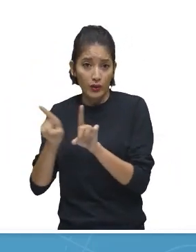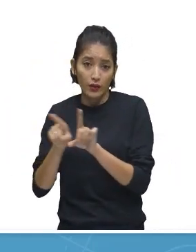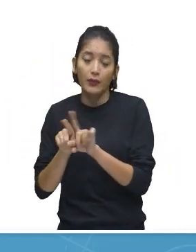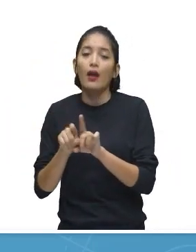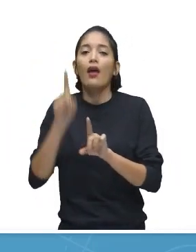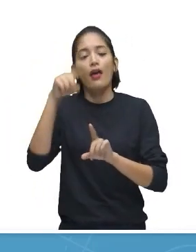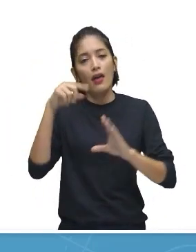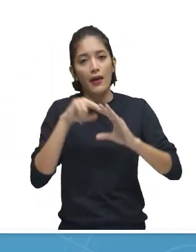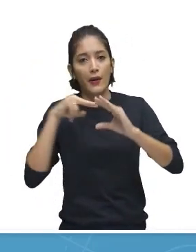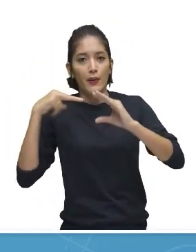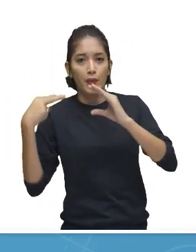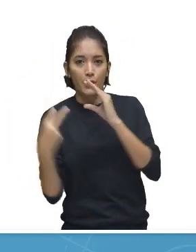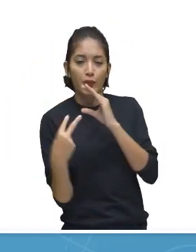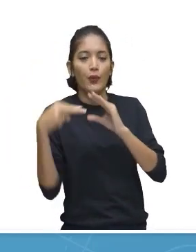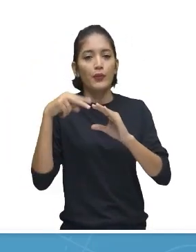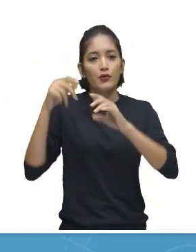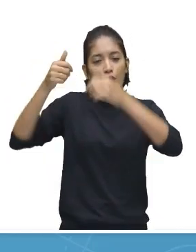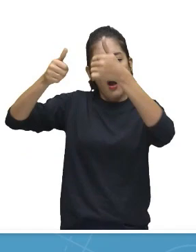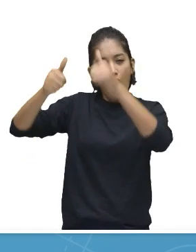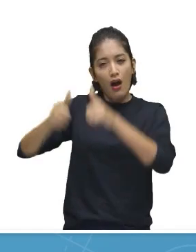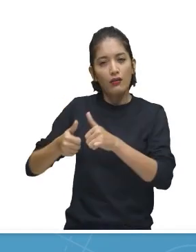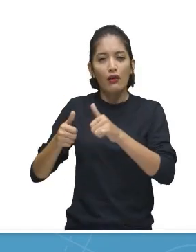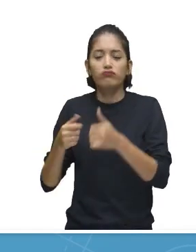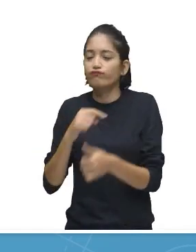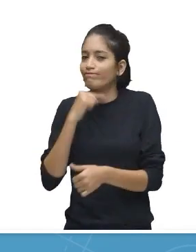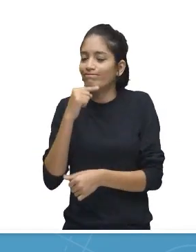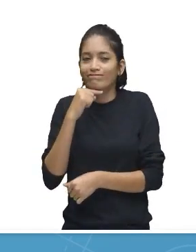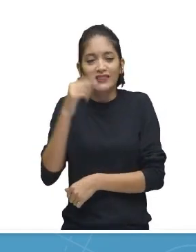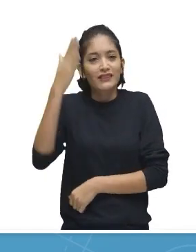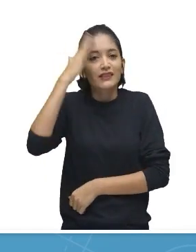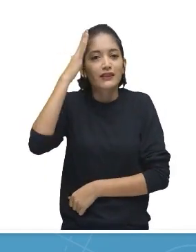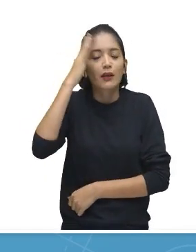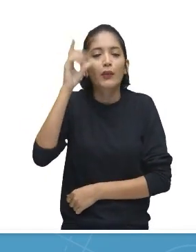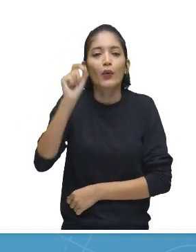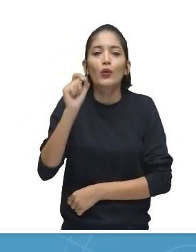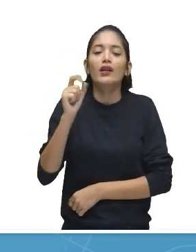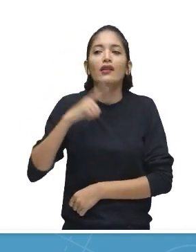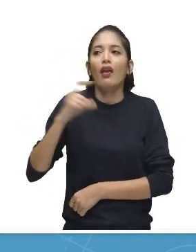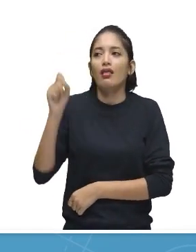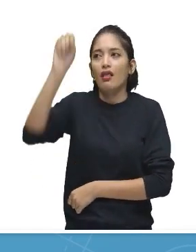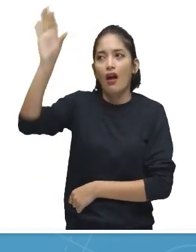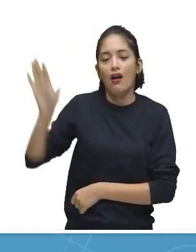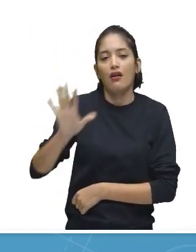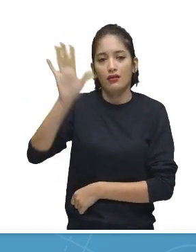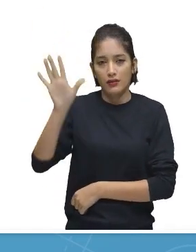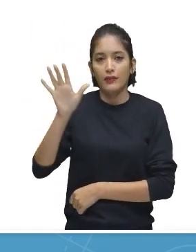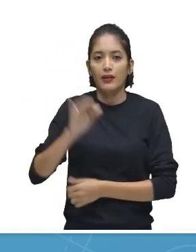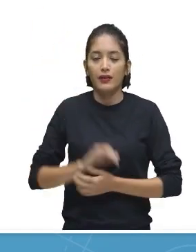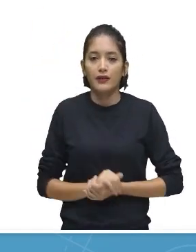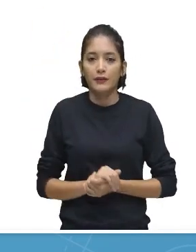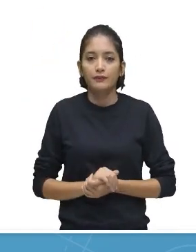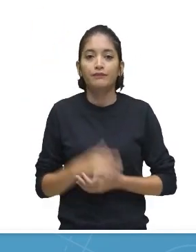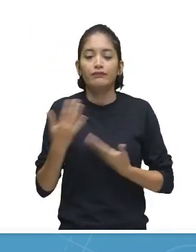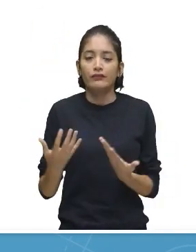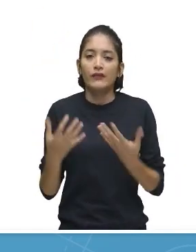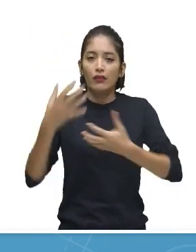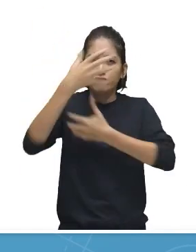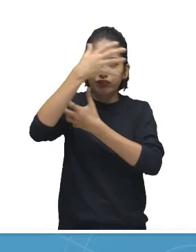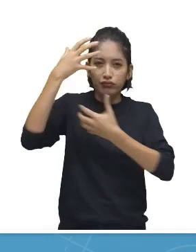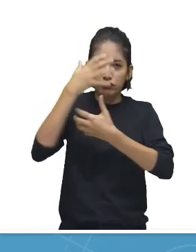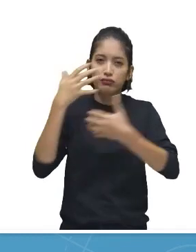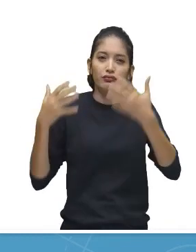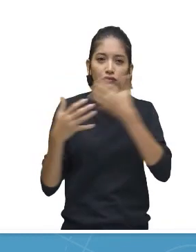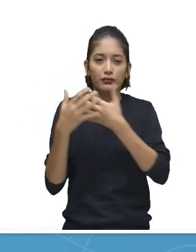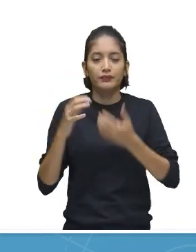cubismo analítico, onde você não consegue identificar aqui as imagens. Então, ele fragmentou ali as